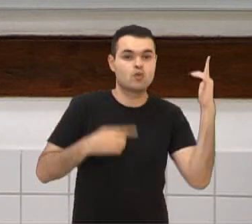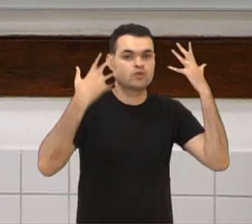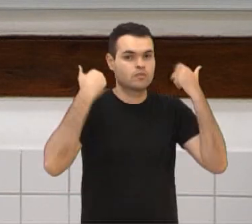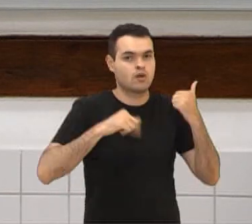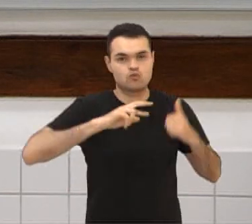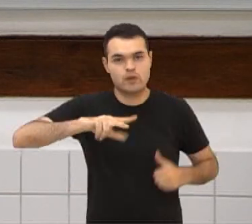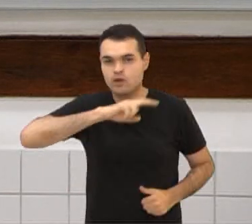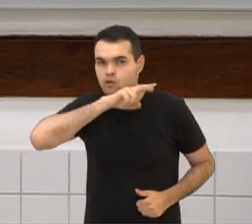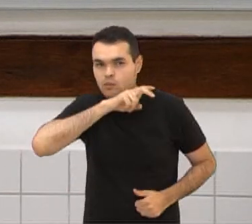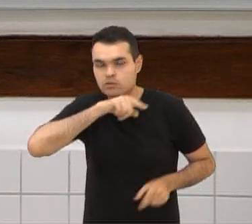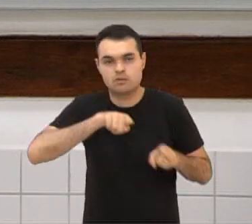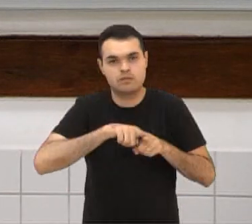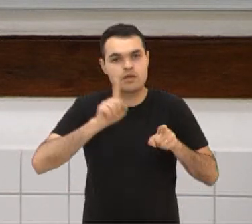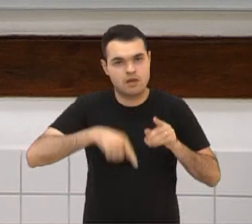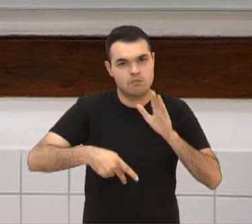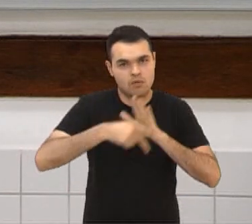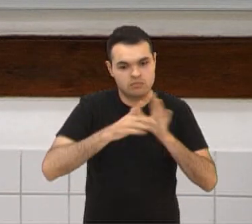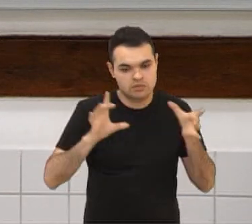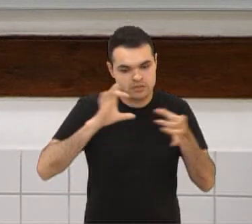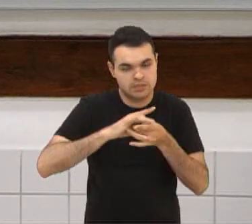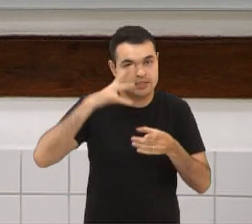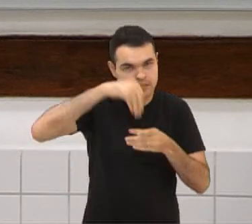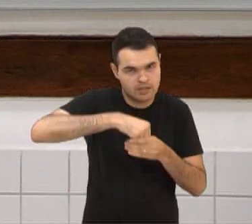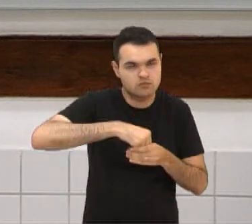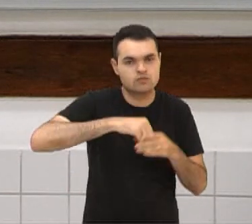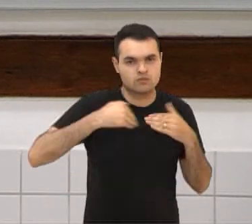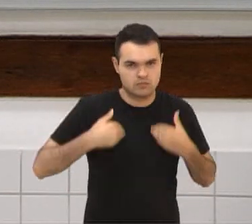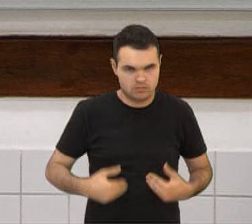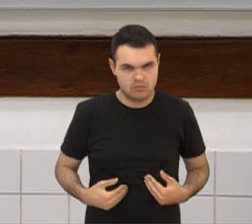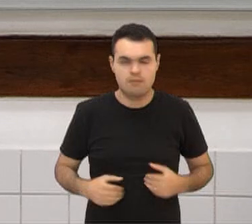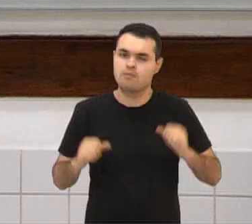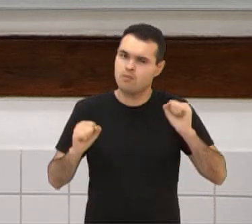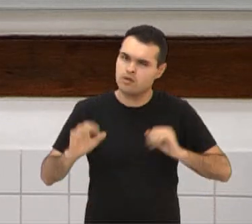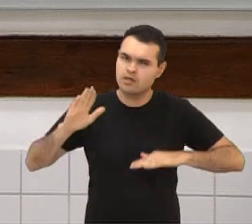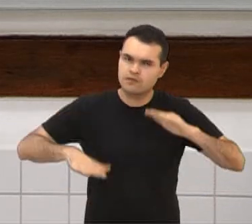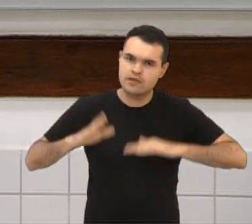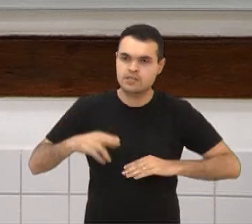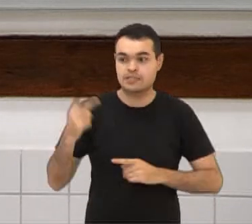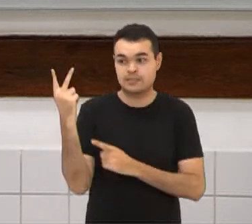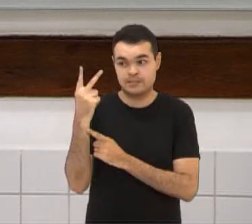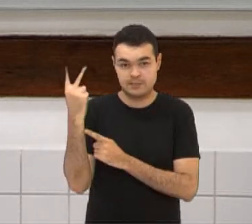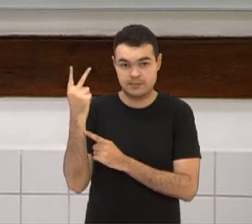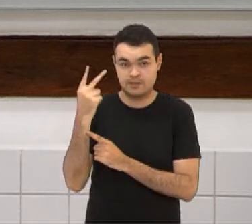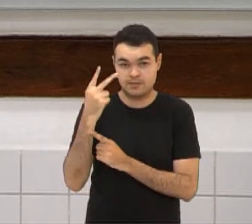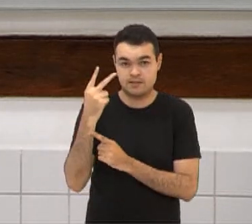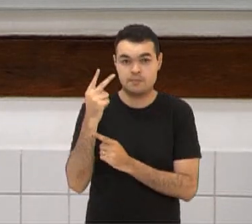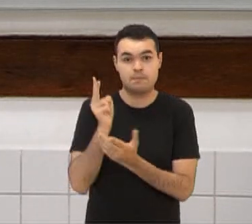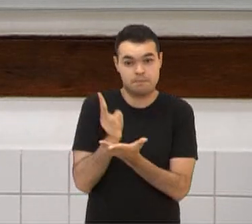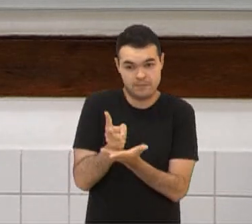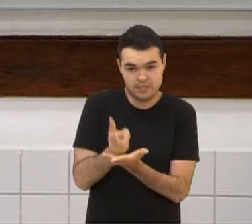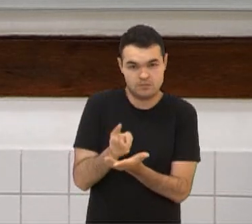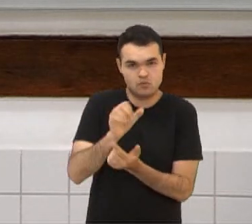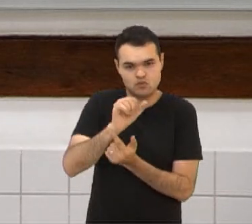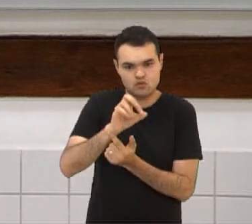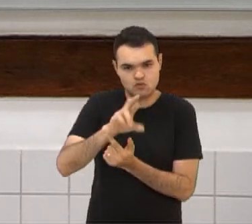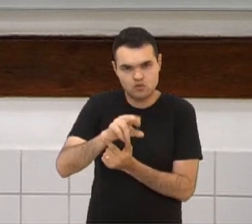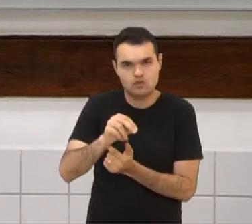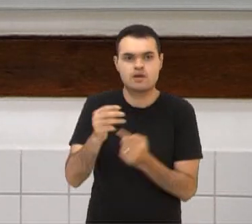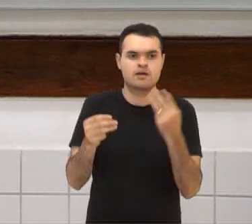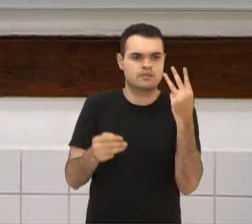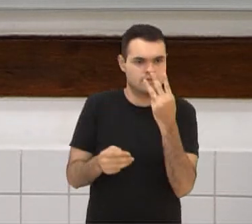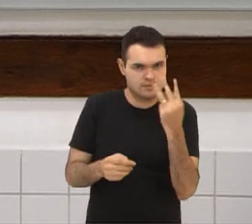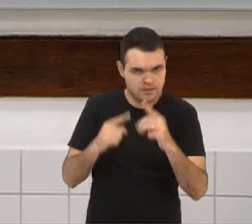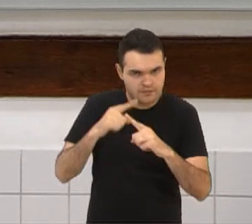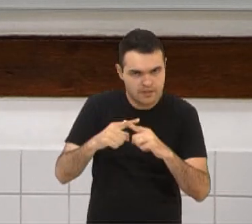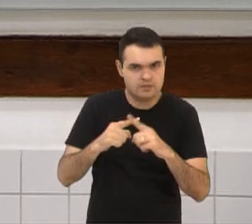organismo, porque é também um corpo estranho dentro do corpo dela. Então, pode ser que a segunda vez que ela precise tomar esse mesmo soro, a terceira vez que ela precise